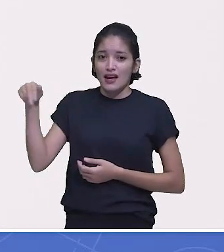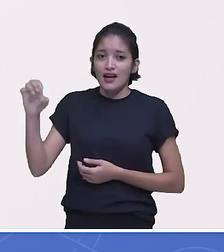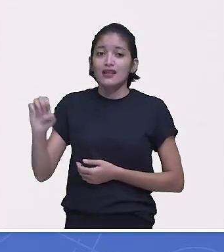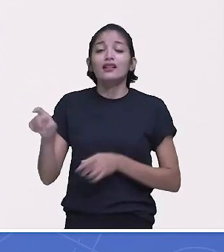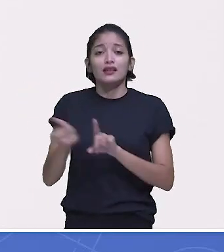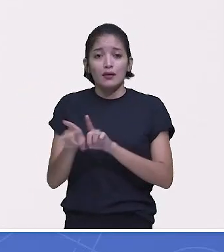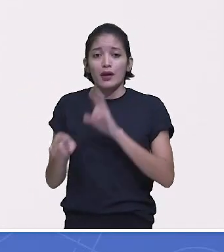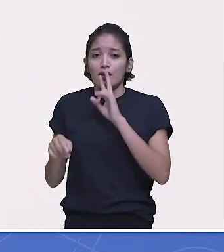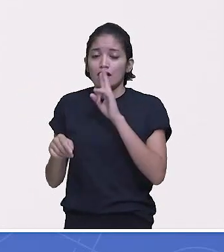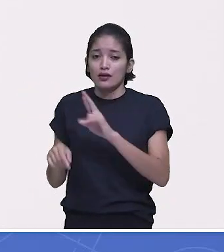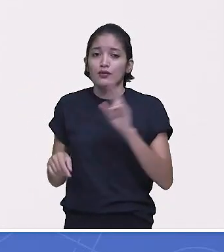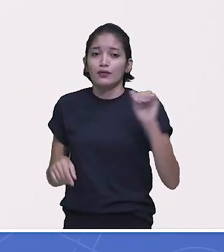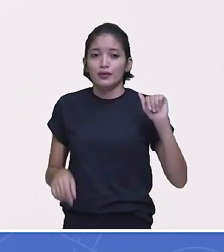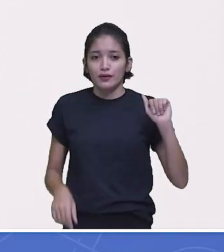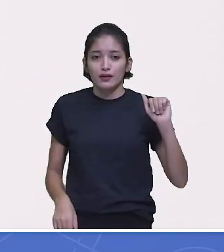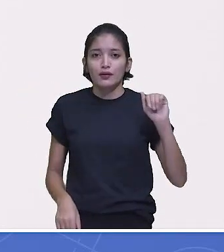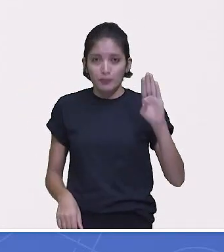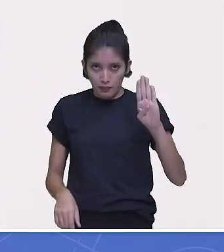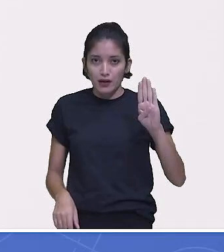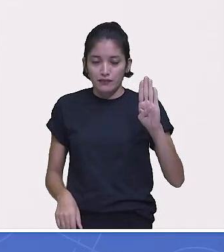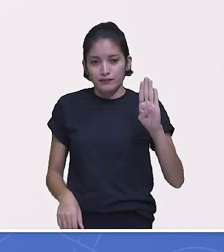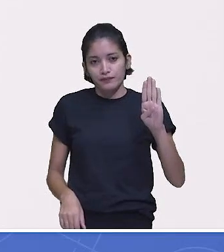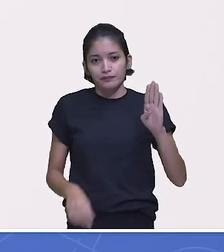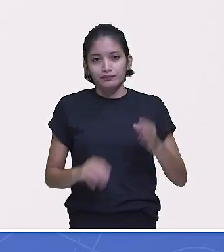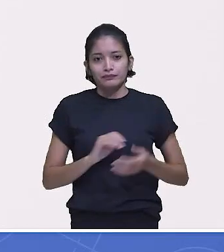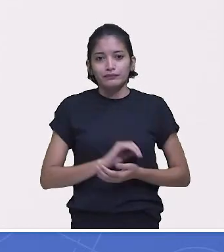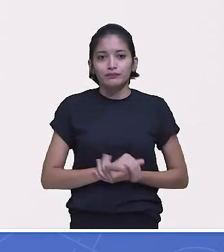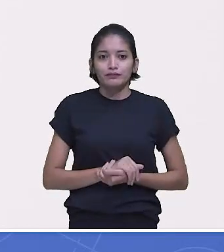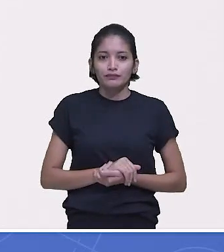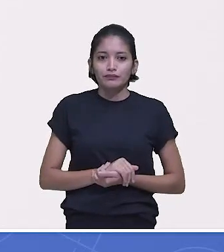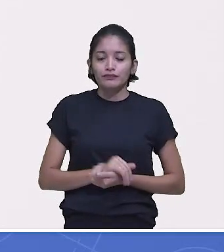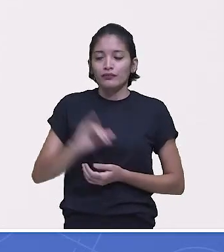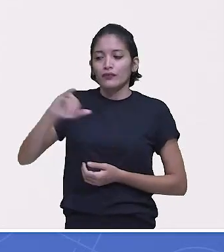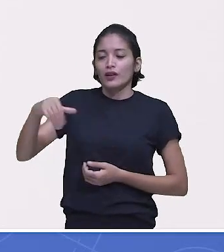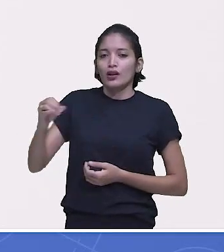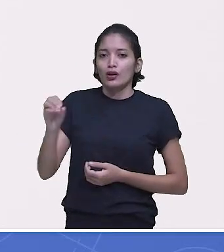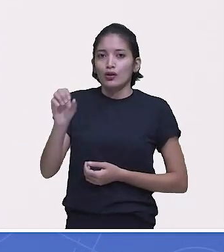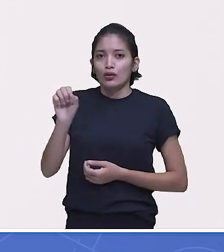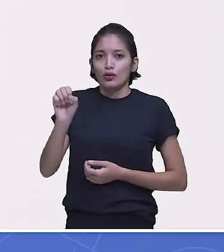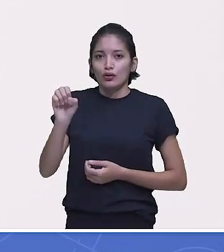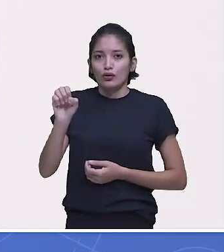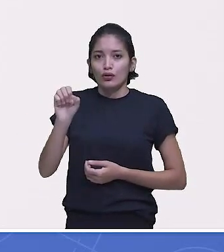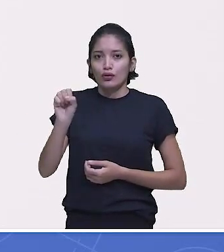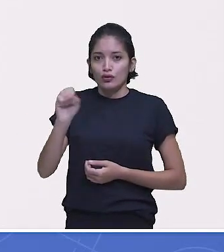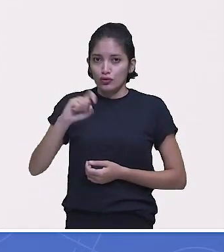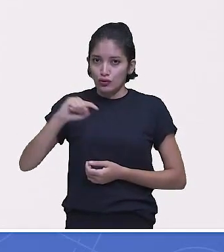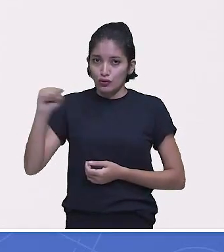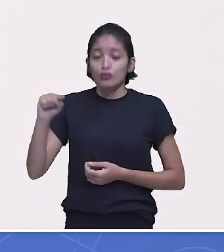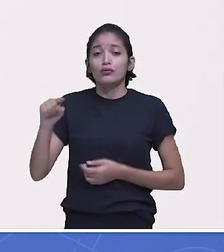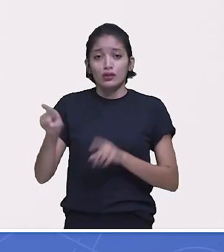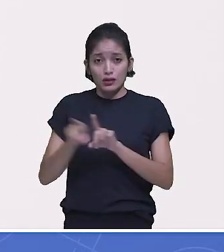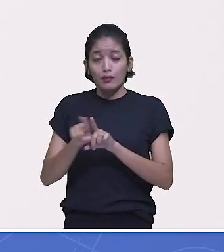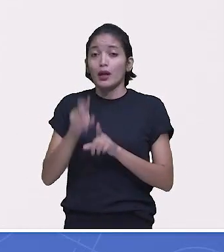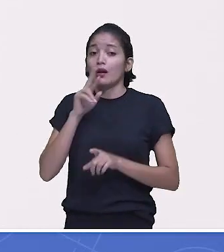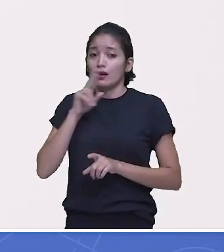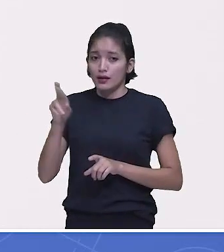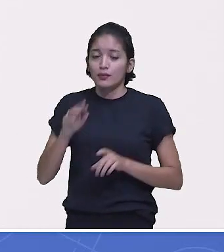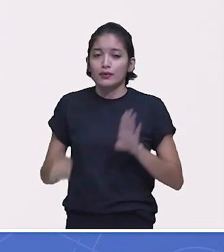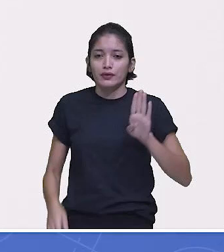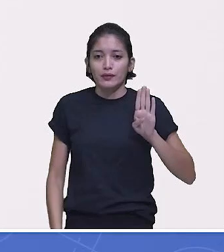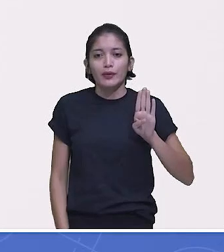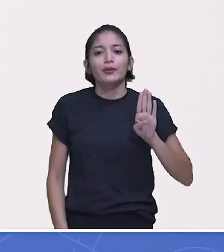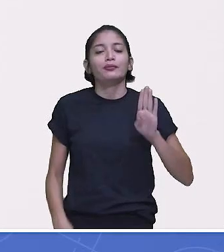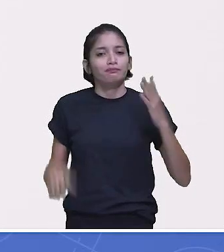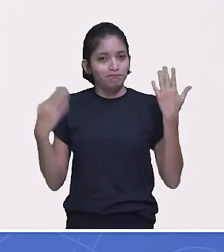B. Opa, será a B mesmo? O José Vinícius, alternativa B. Parabéns,